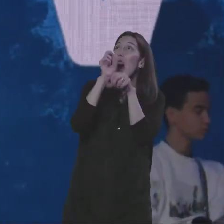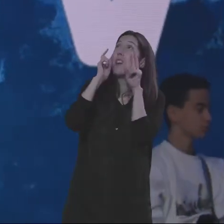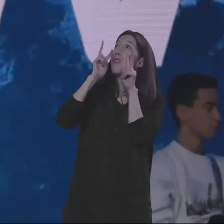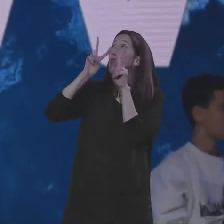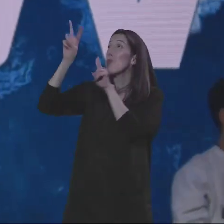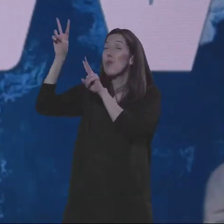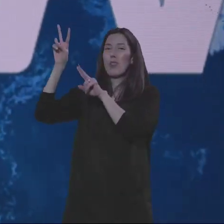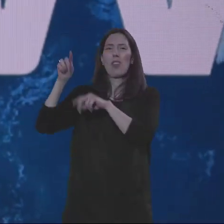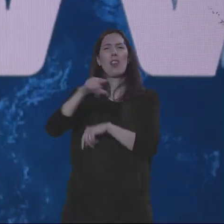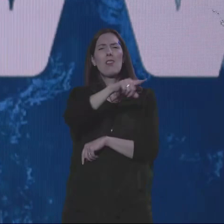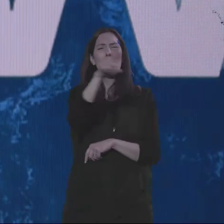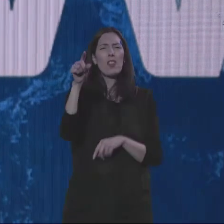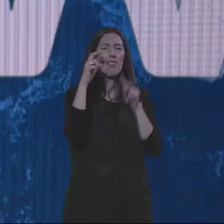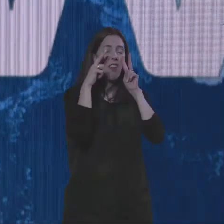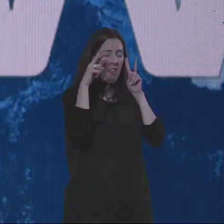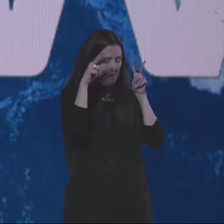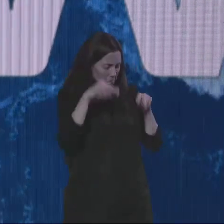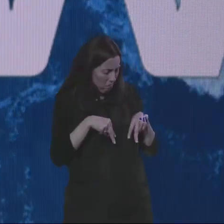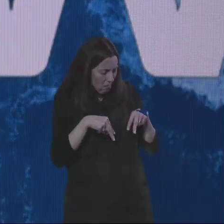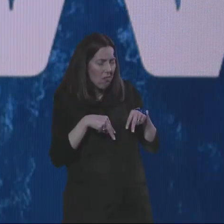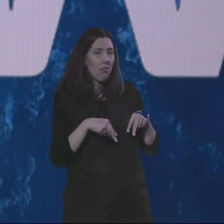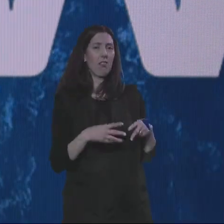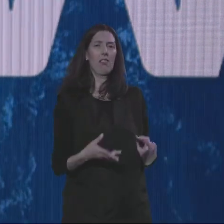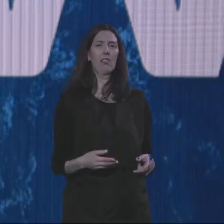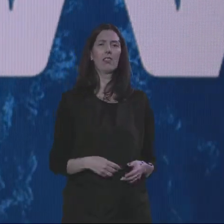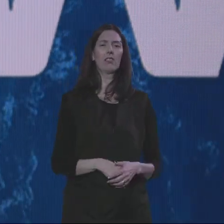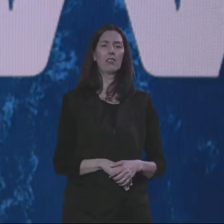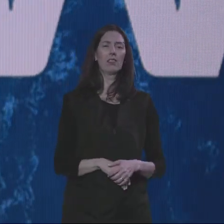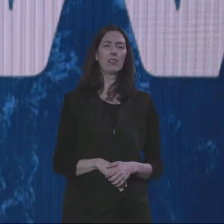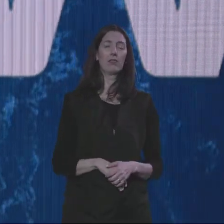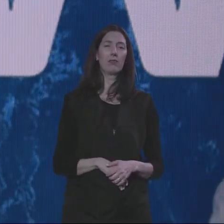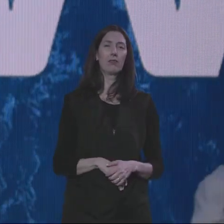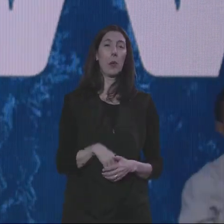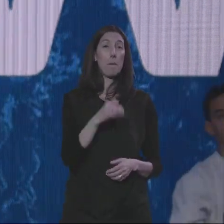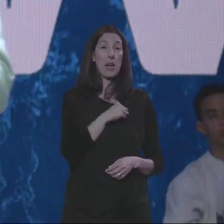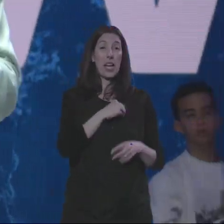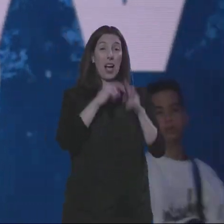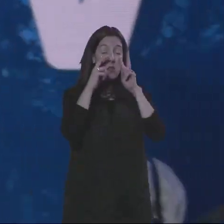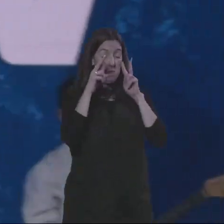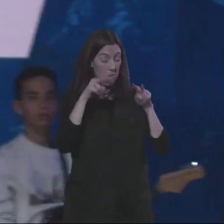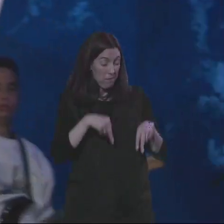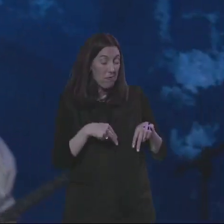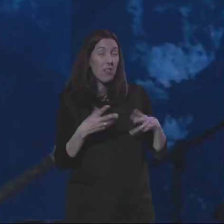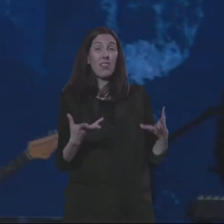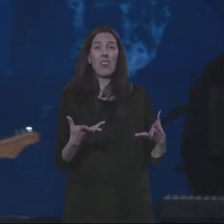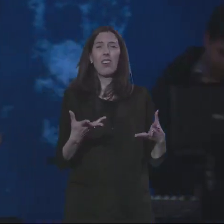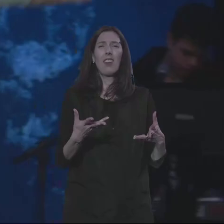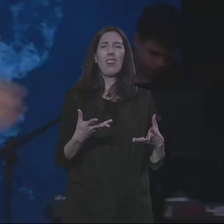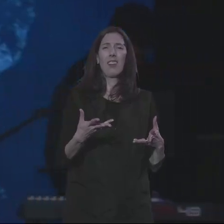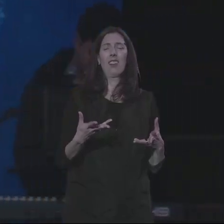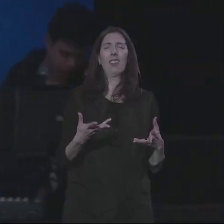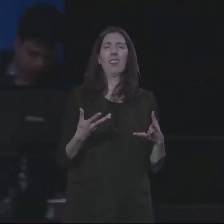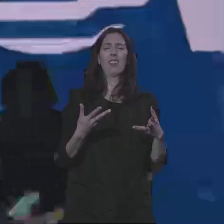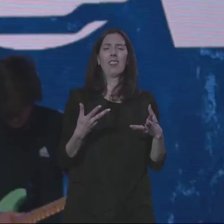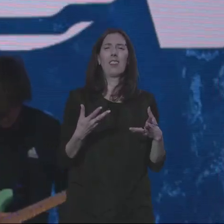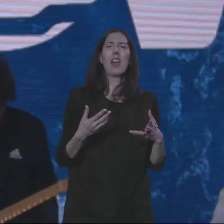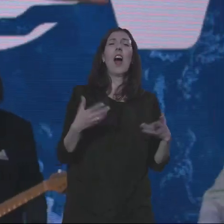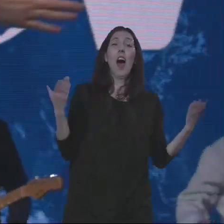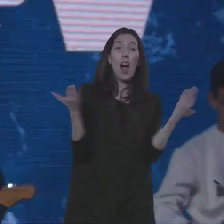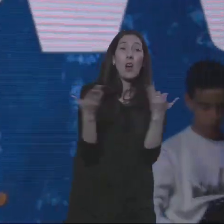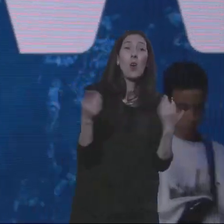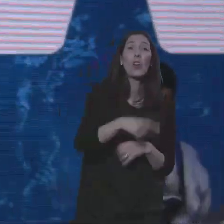Jesus e olhar apenas para o próprio umbigo, e hoje você quer dizer, Deus, eu quero olhar para você, eu quero olhar